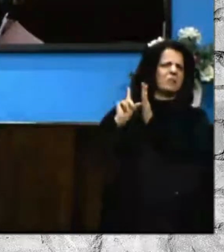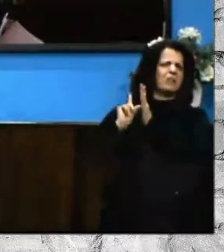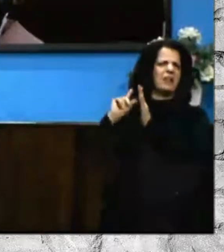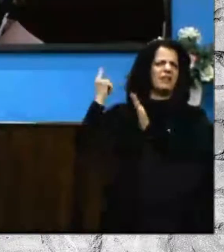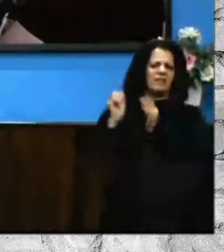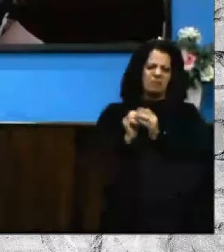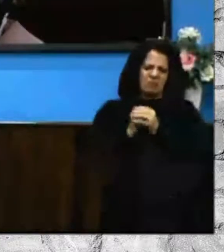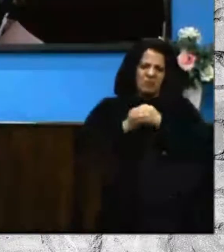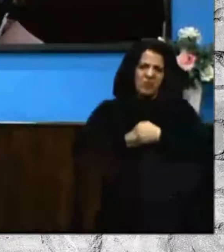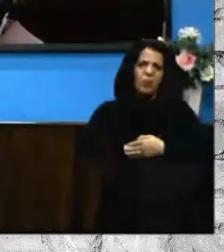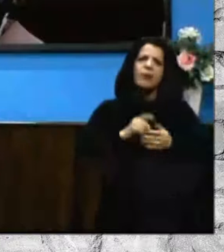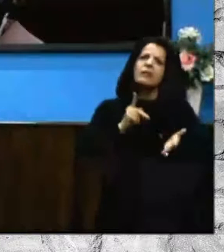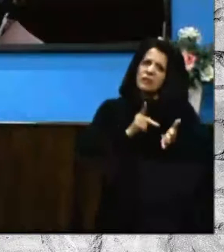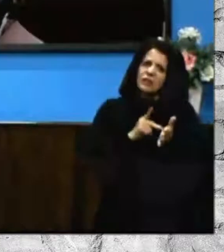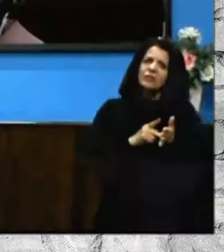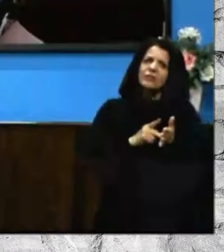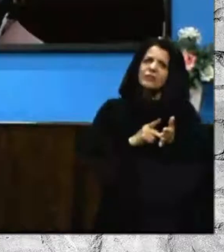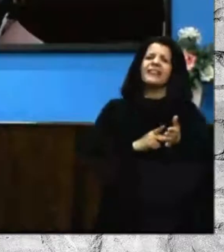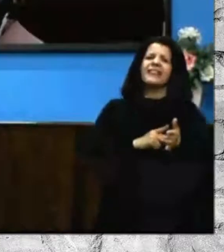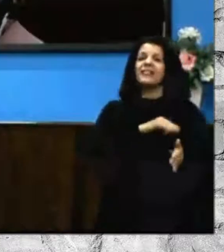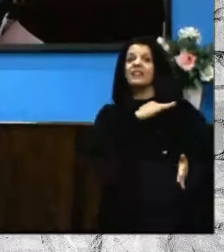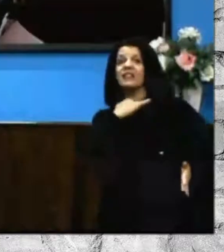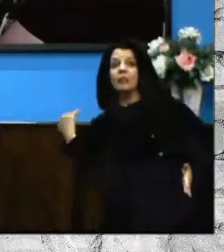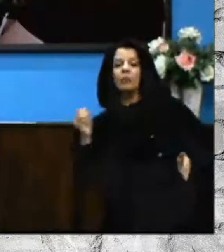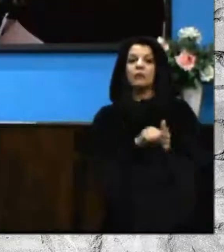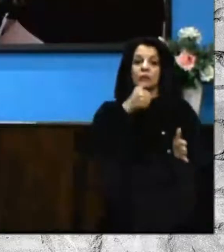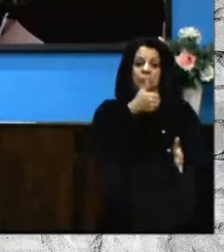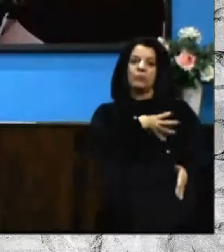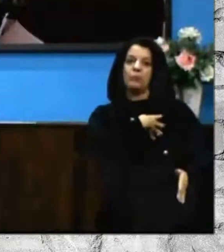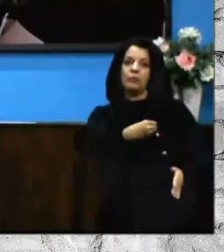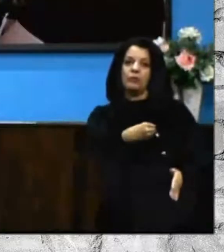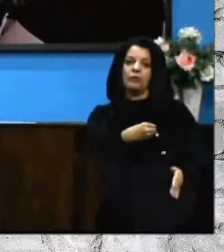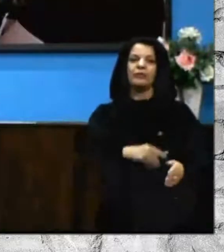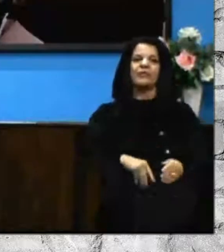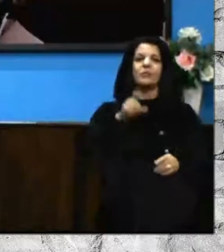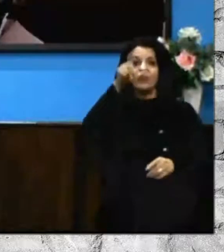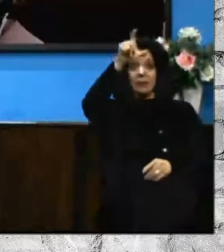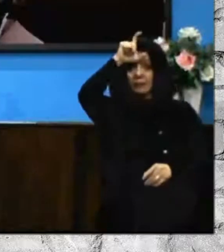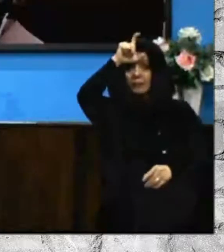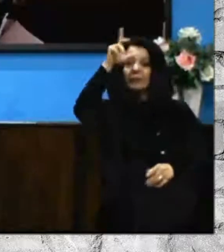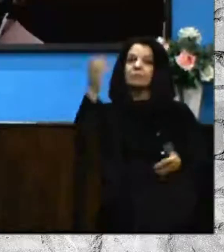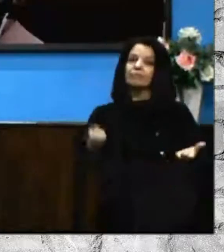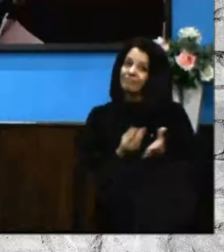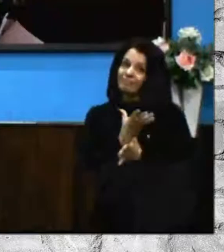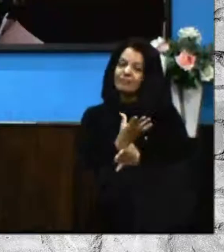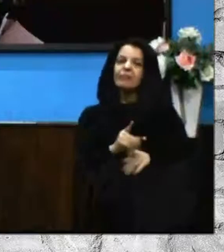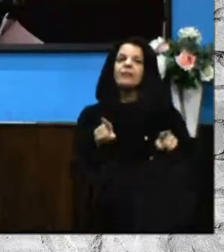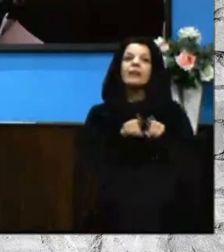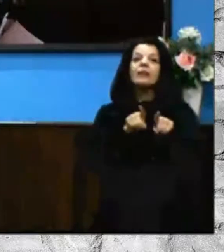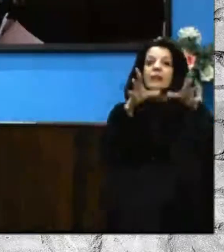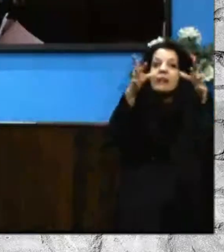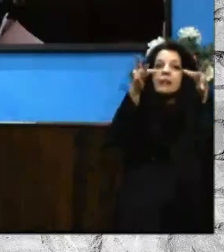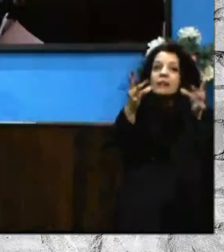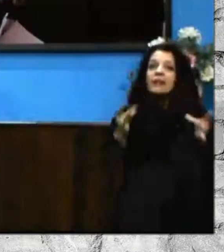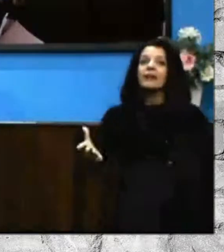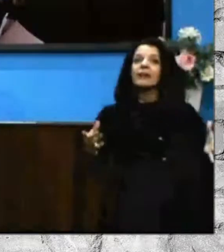Deus guardar eles realmente da praga da morte dos primogênitos lá no Egito. E tem um detalhe, isso só se